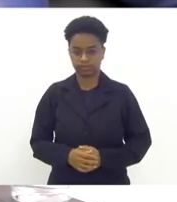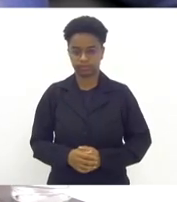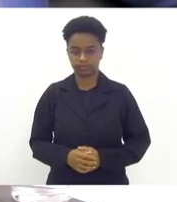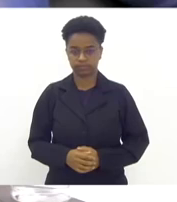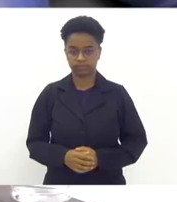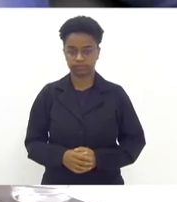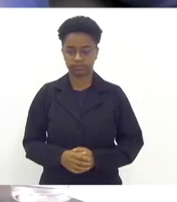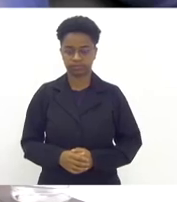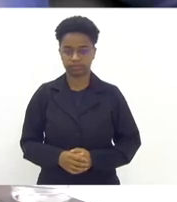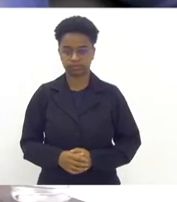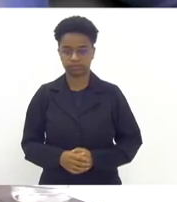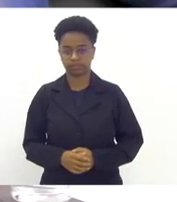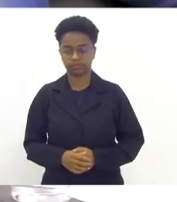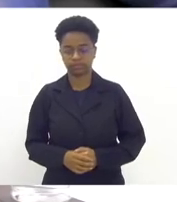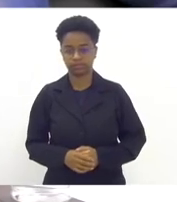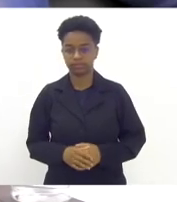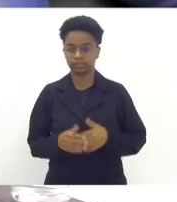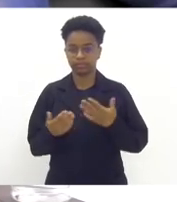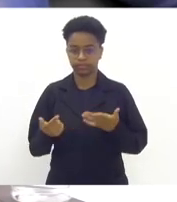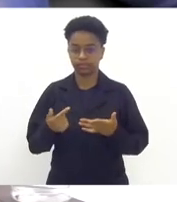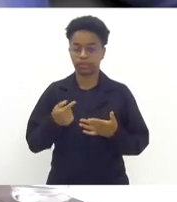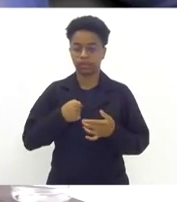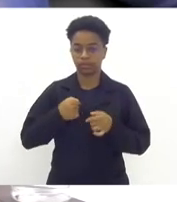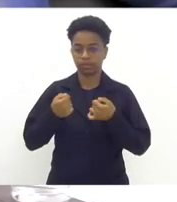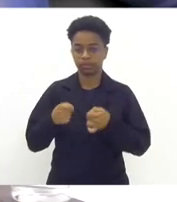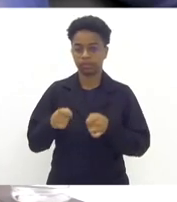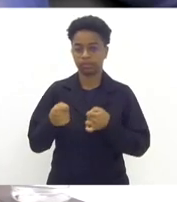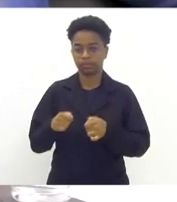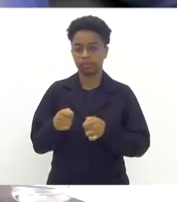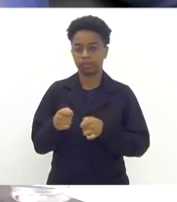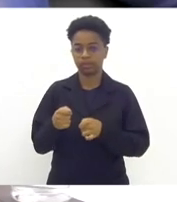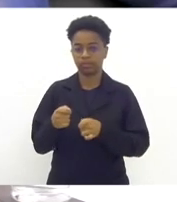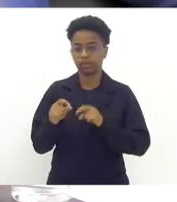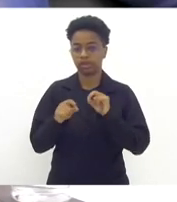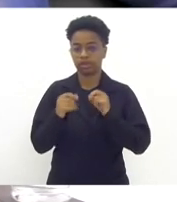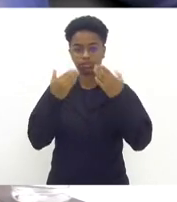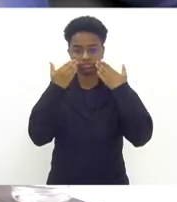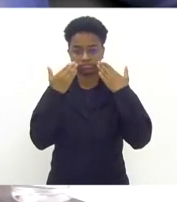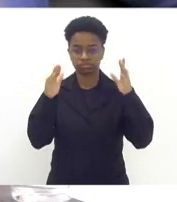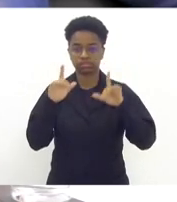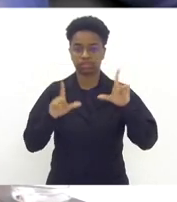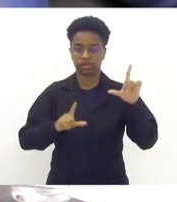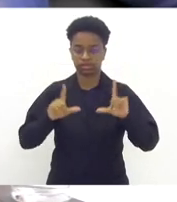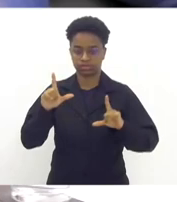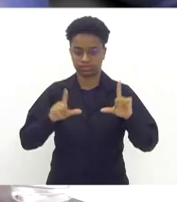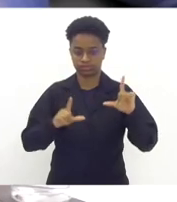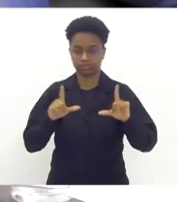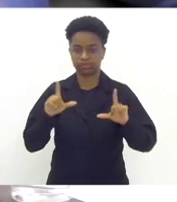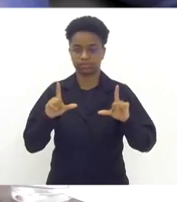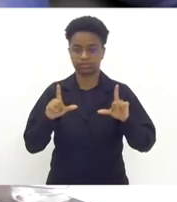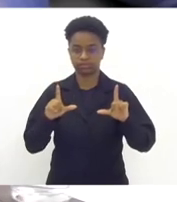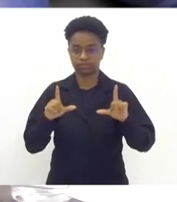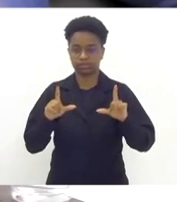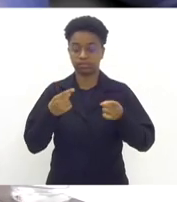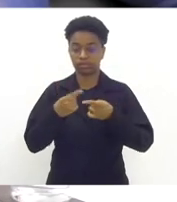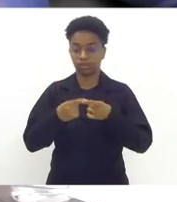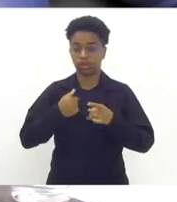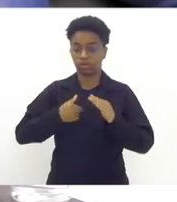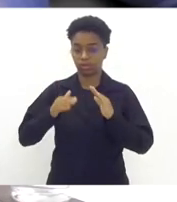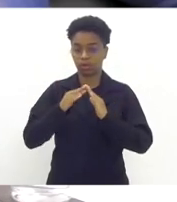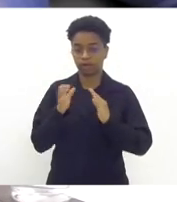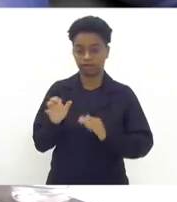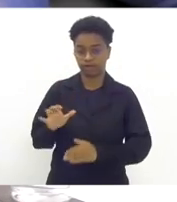me ajudou bastante. E eu tive que ir para as últimas esferas, que é a televisão, me expor. Por eu morar em comunidade, me